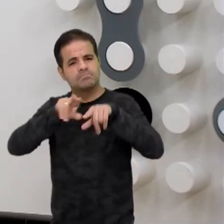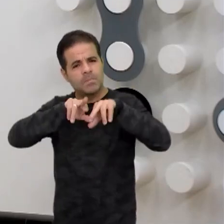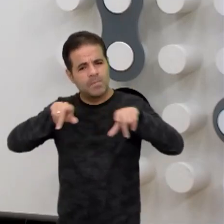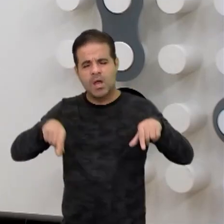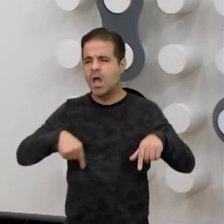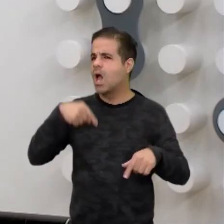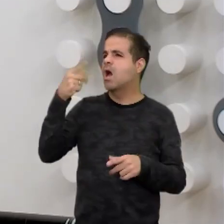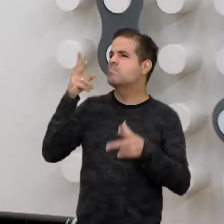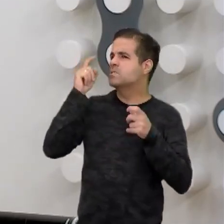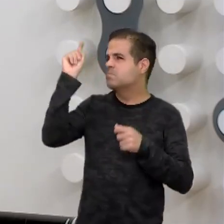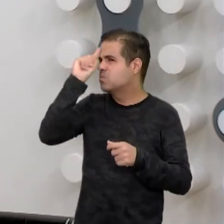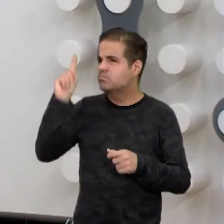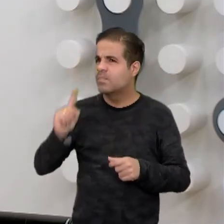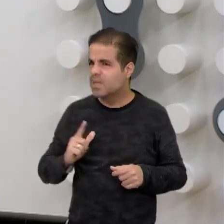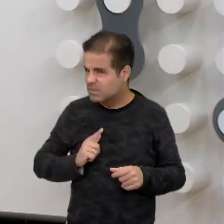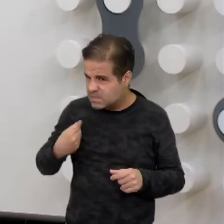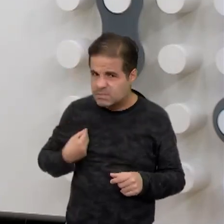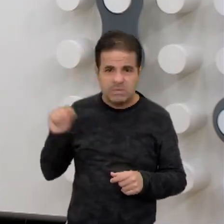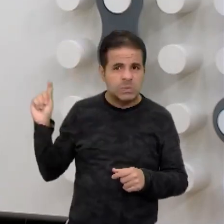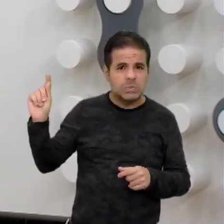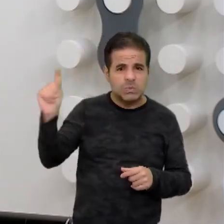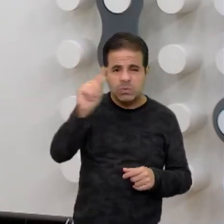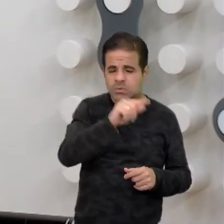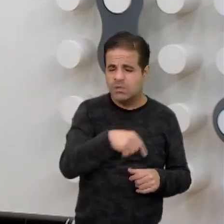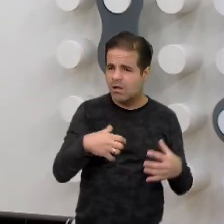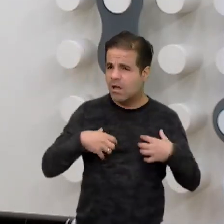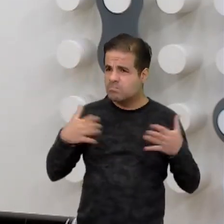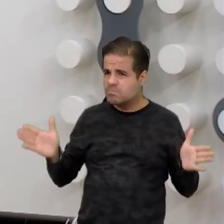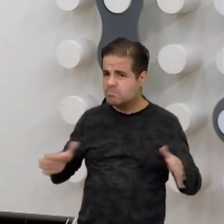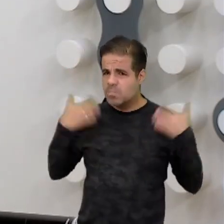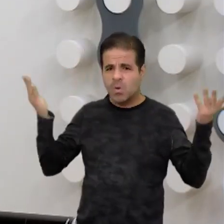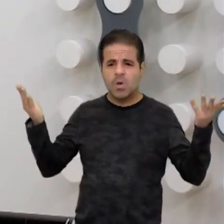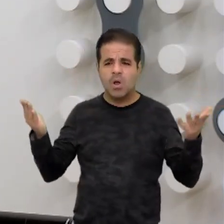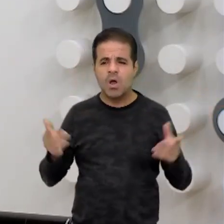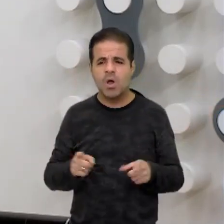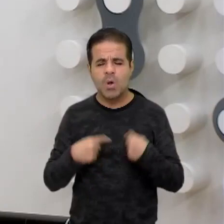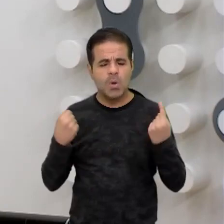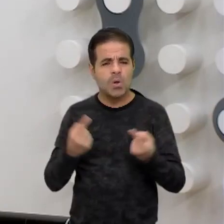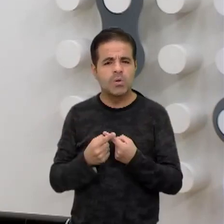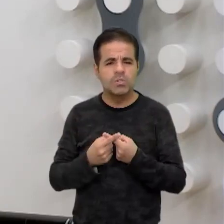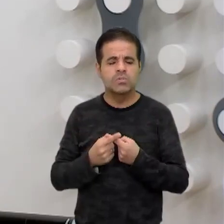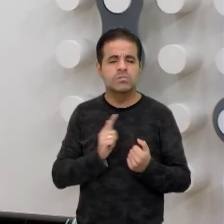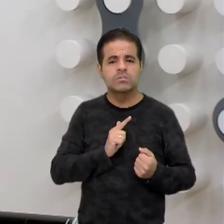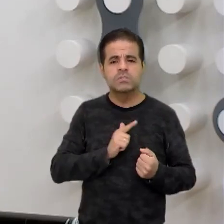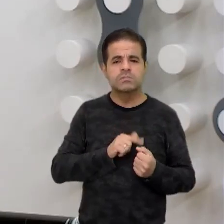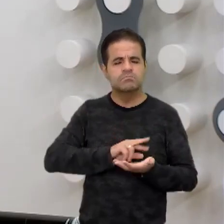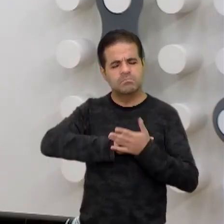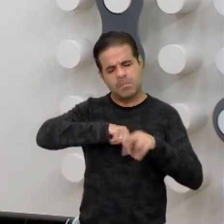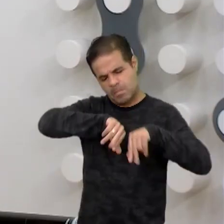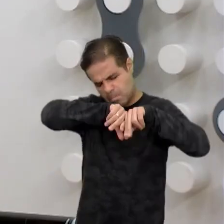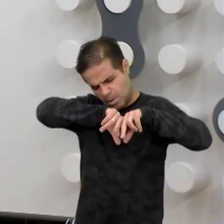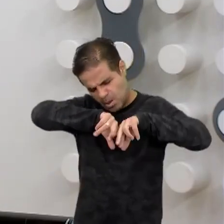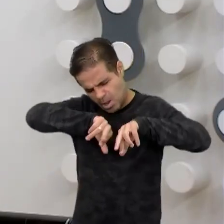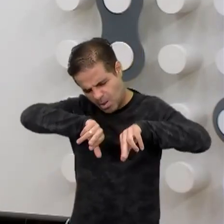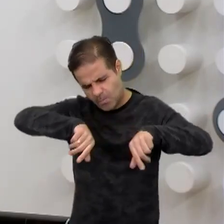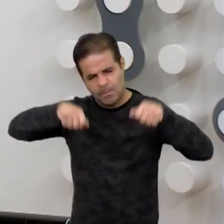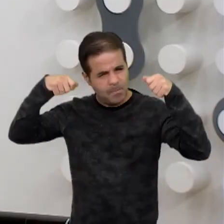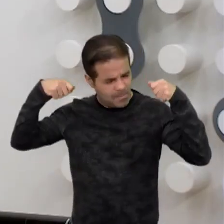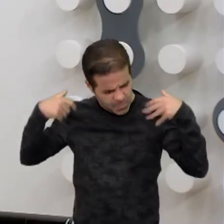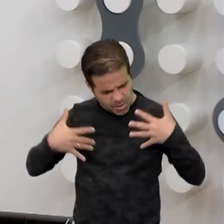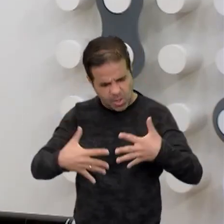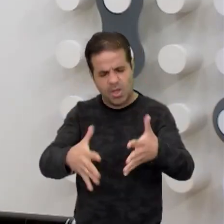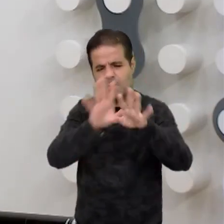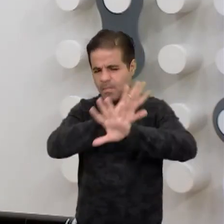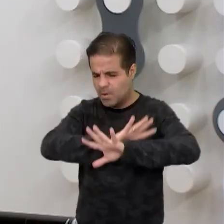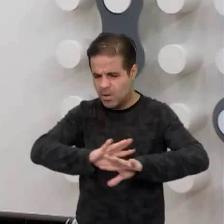tinha a menor ideia que existiam. Então, quer dizer, a gente tem ali uma diversidade muito grande, né, de